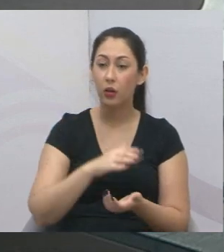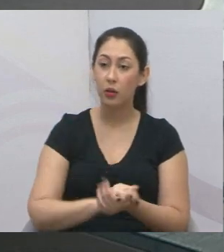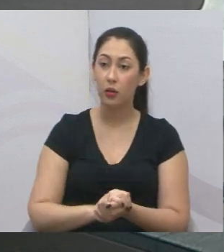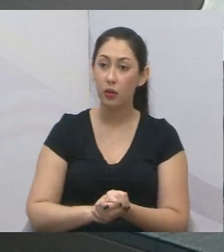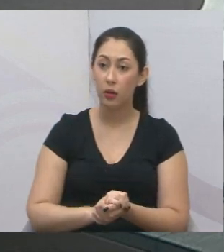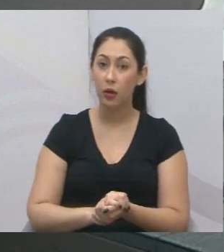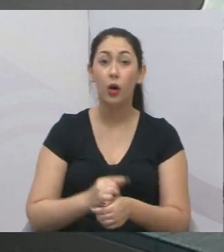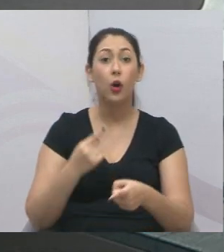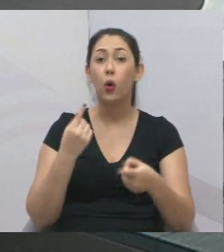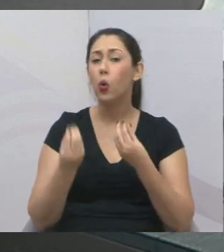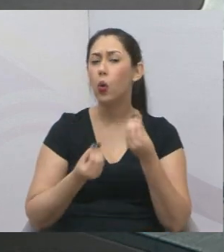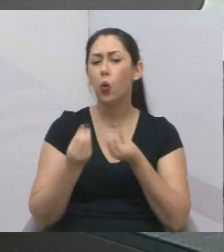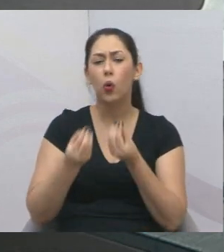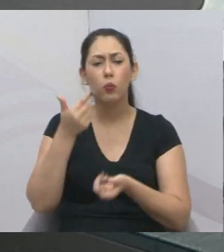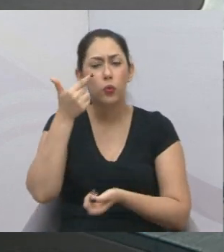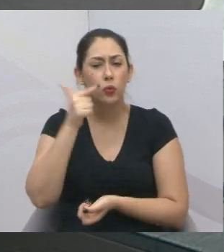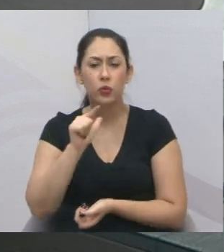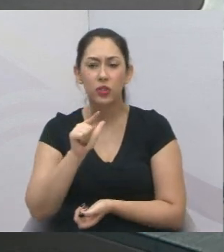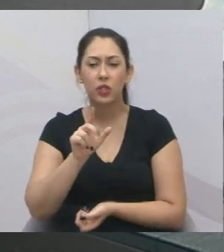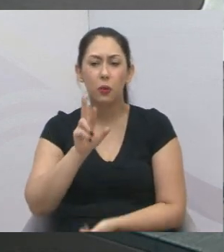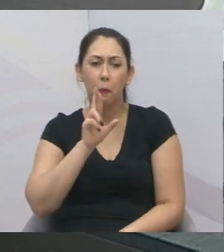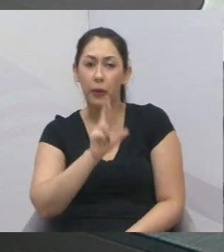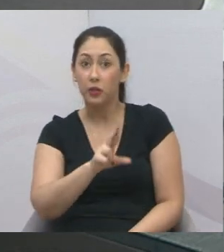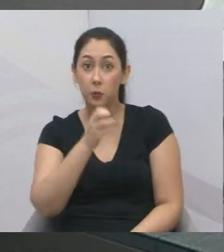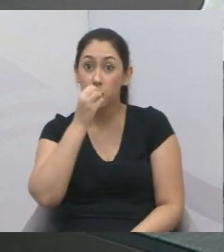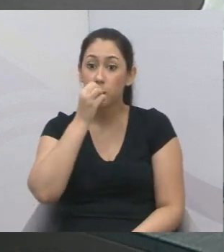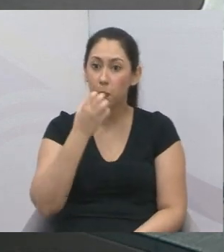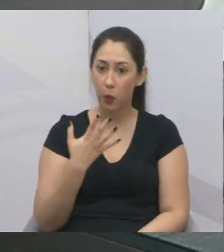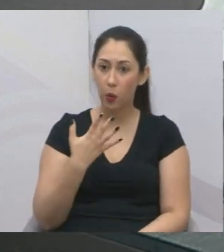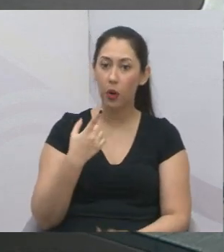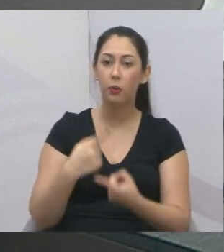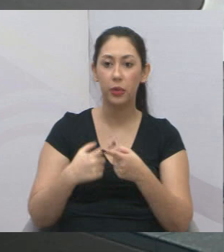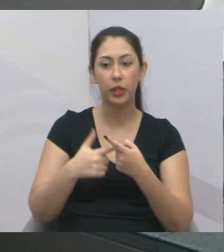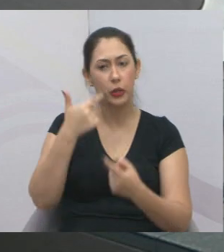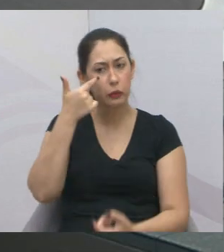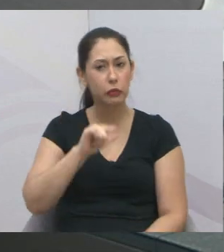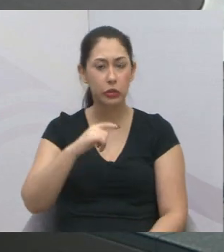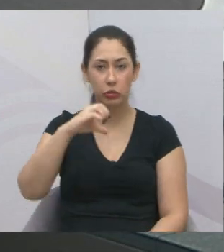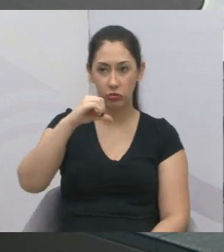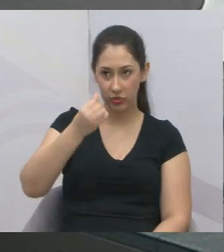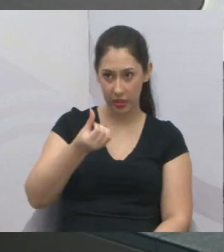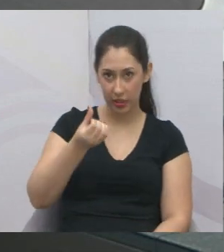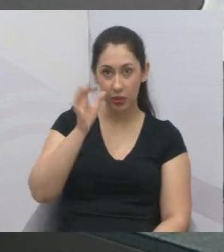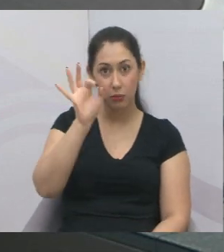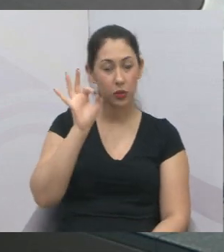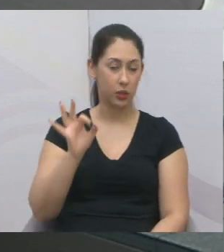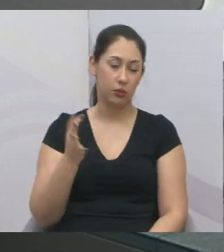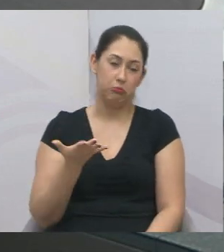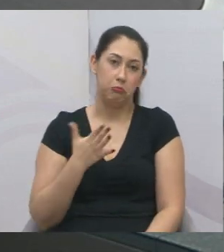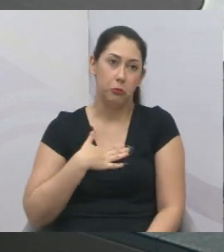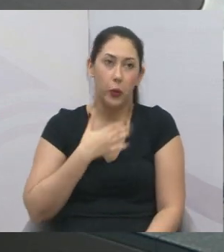esse excelente resultado do município com relação à receita? Que atingir 96% da meta, na minha opinião,